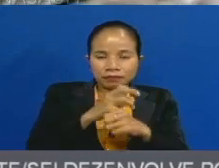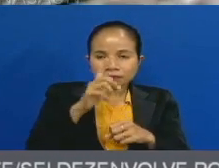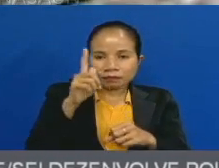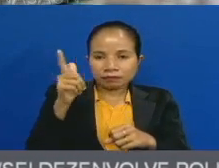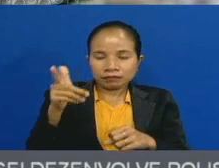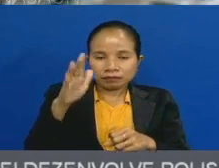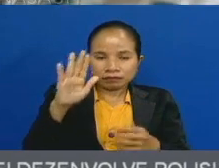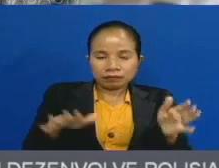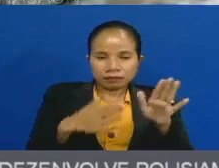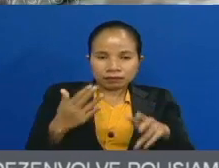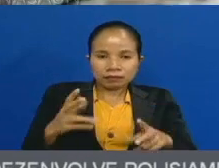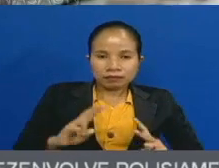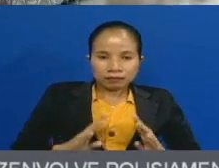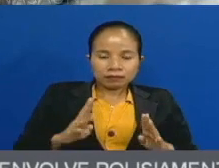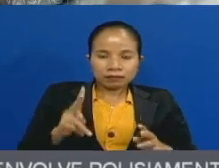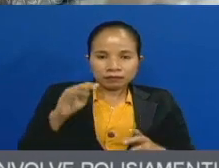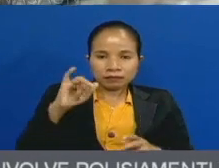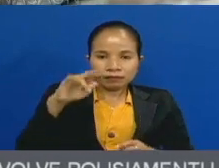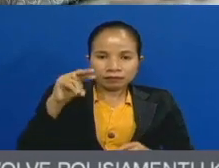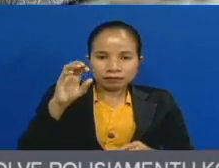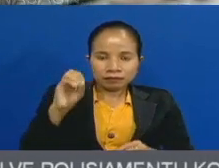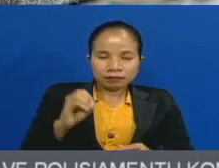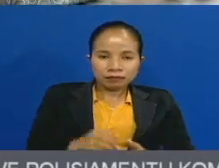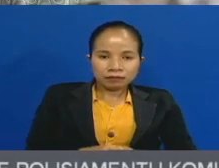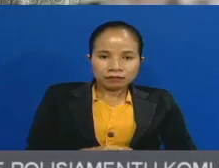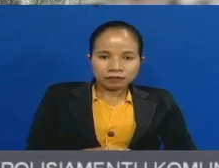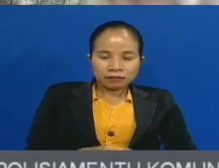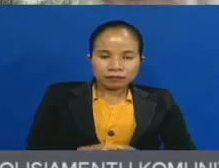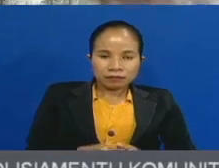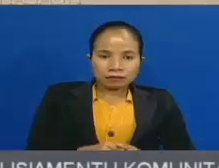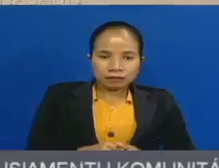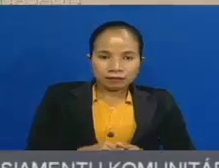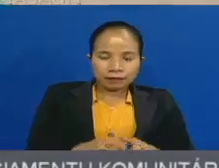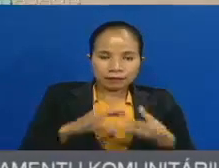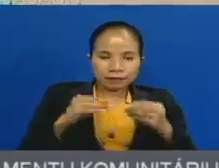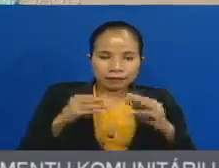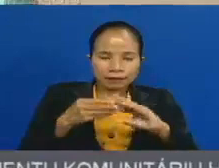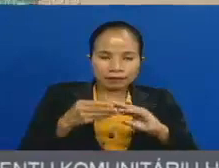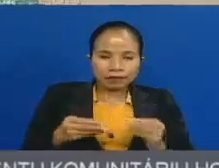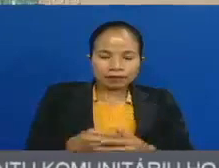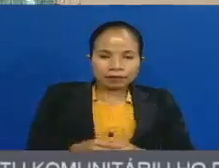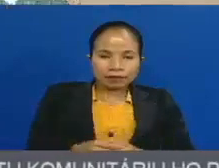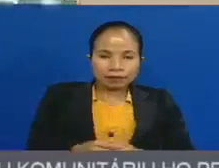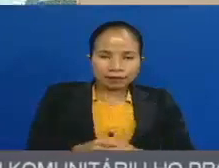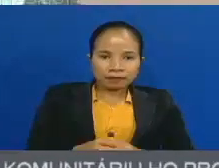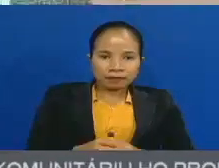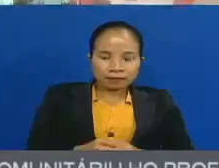Lima, falecimento saudoso Nino Koni Santana, Arquivo Museu Resistência Timorense, Instituto